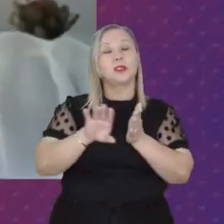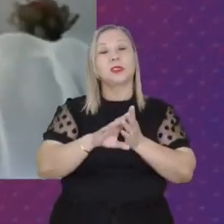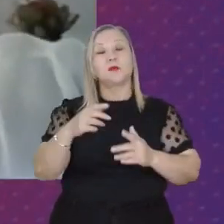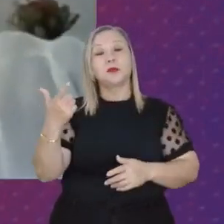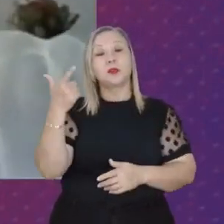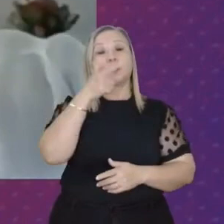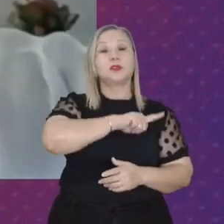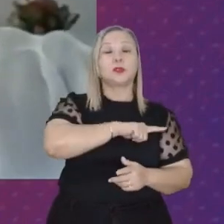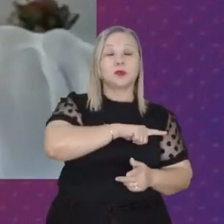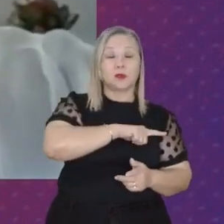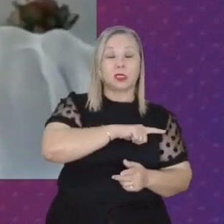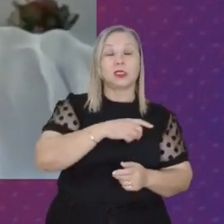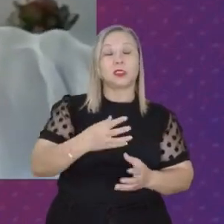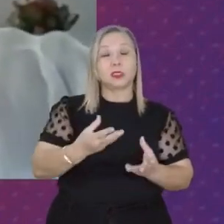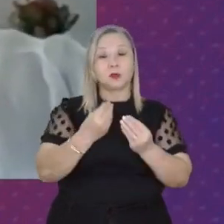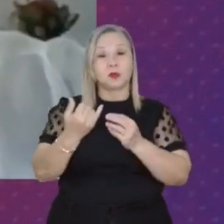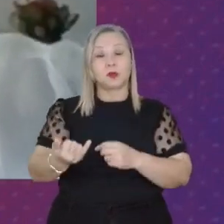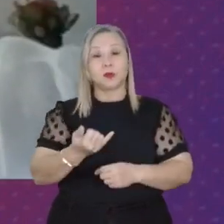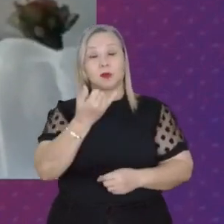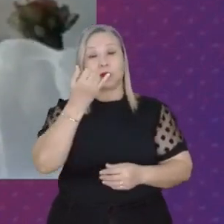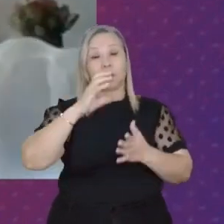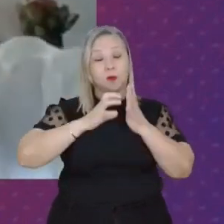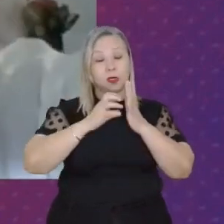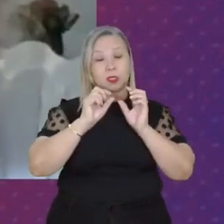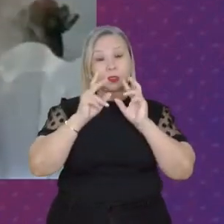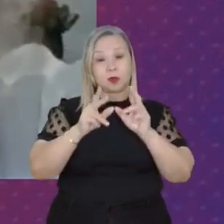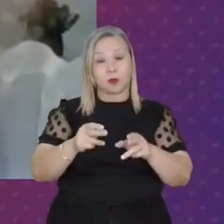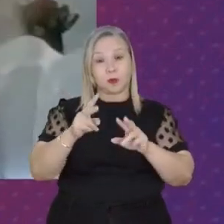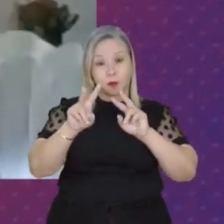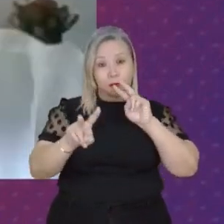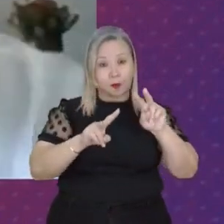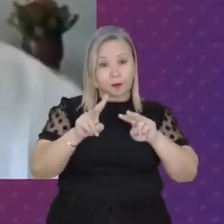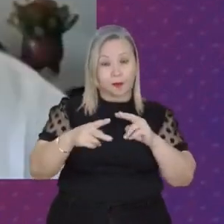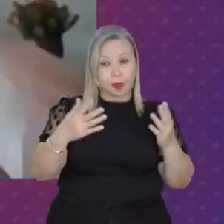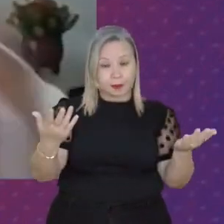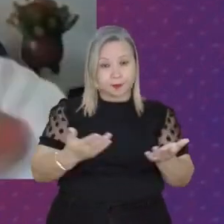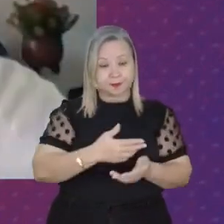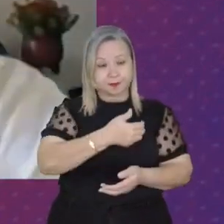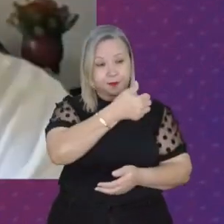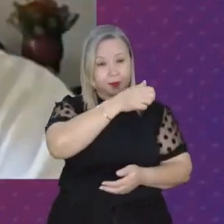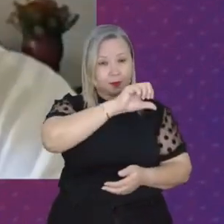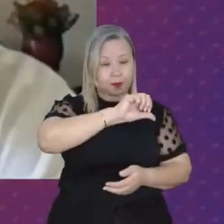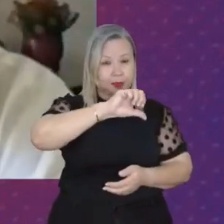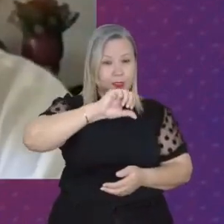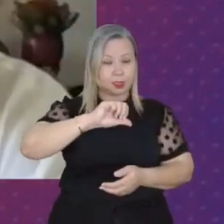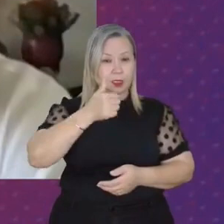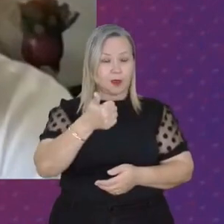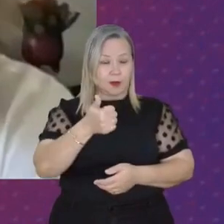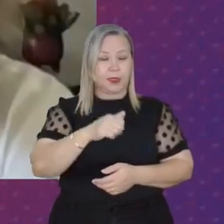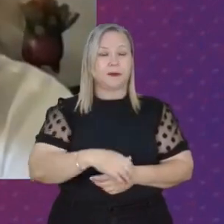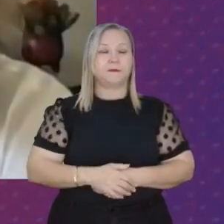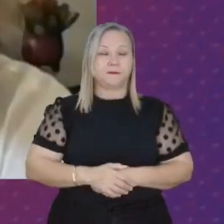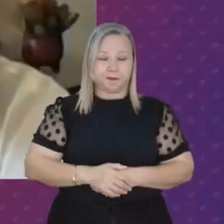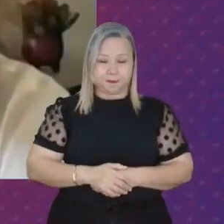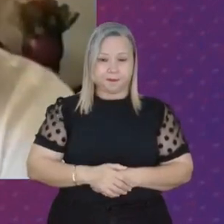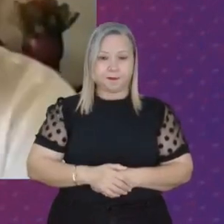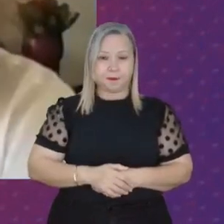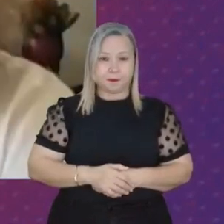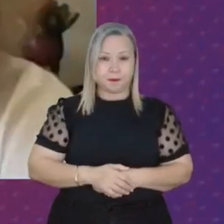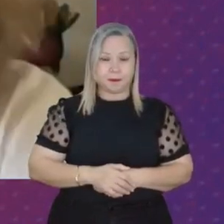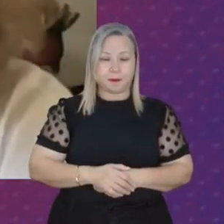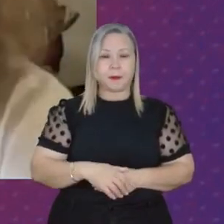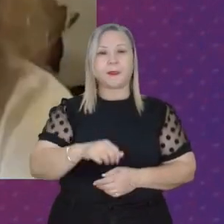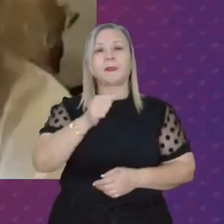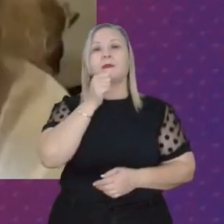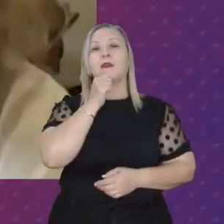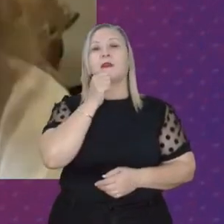conquistas importantes no partido, como a gente vai ver agora. Em 1991,